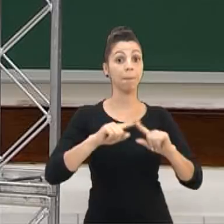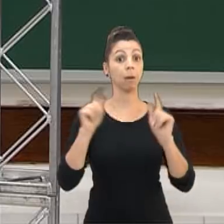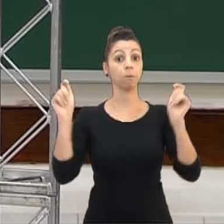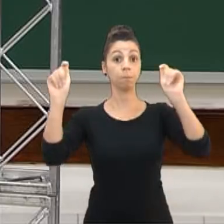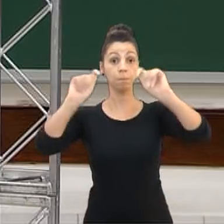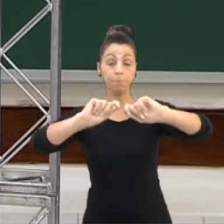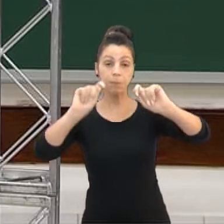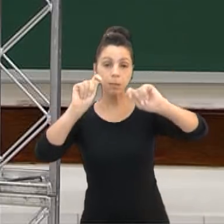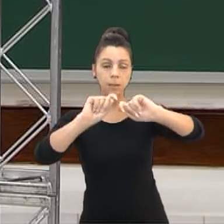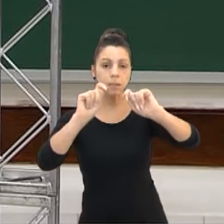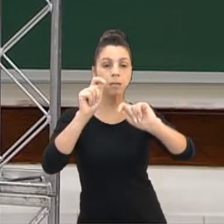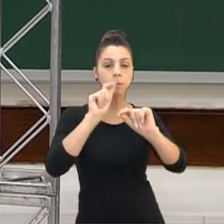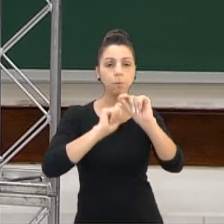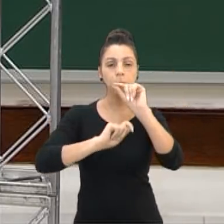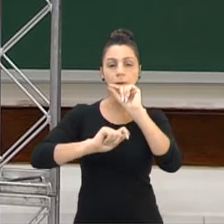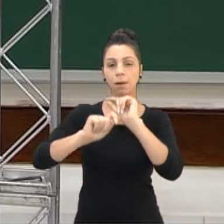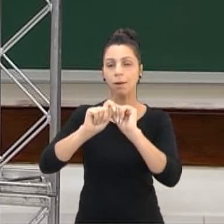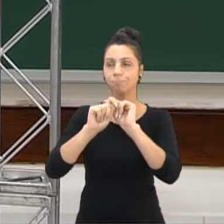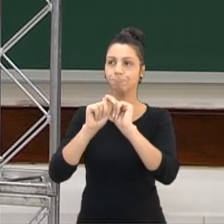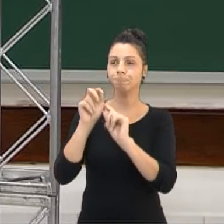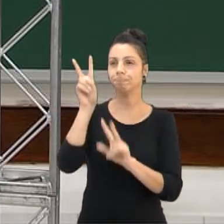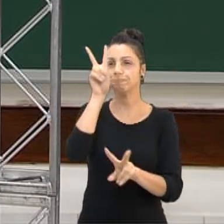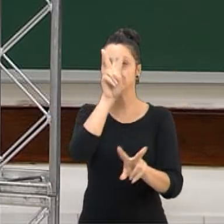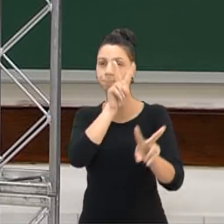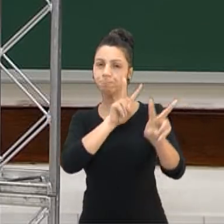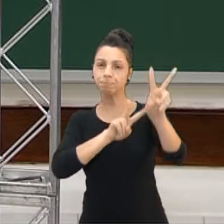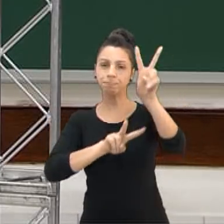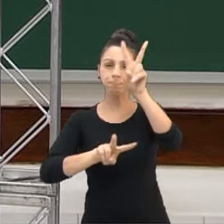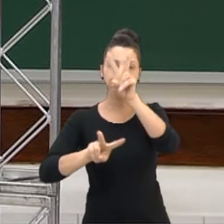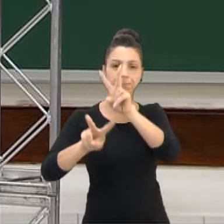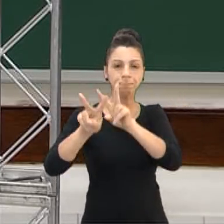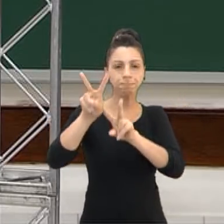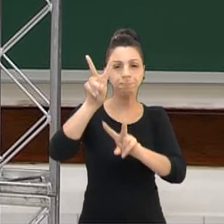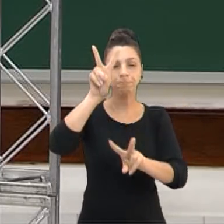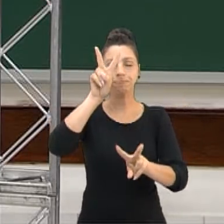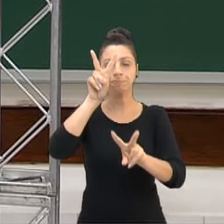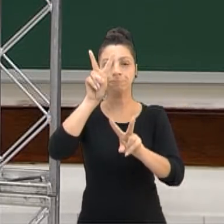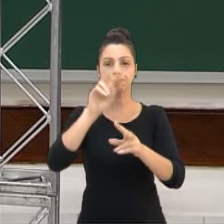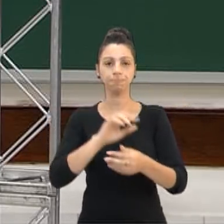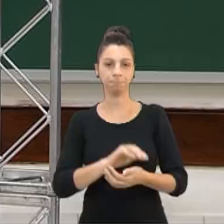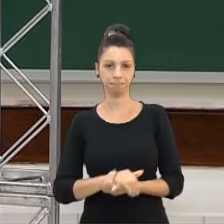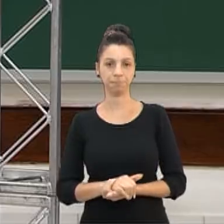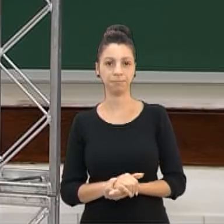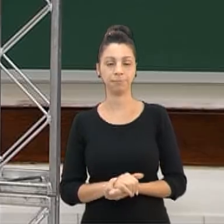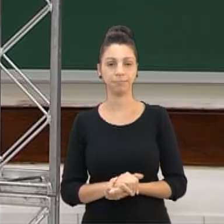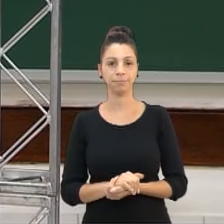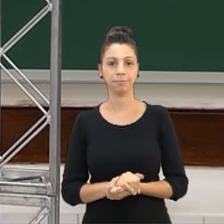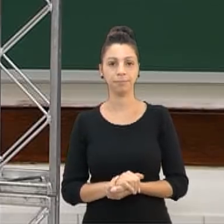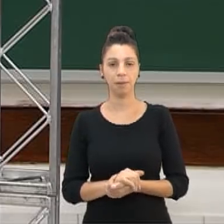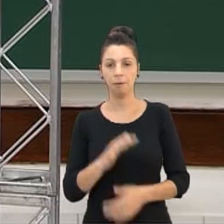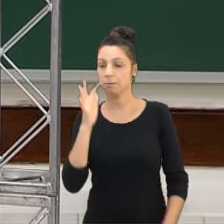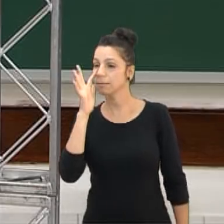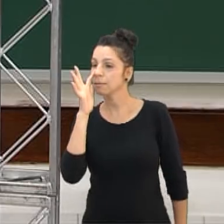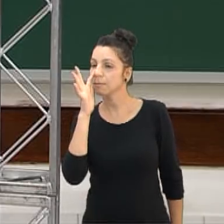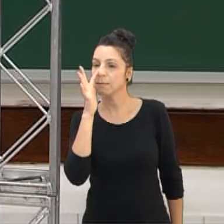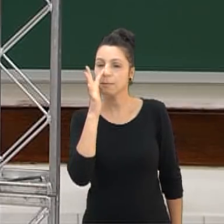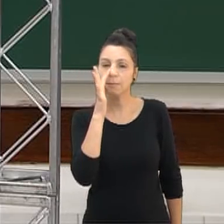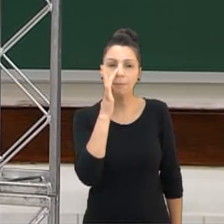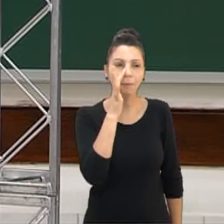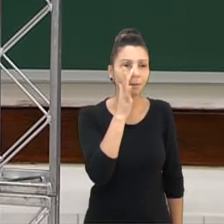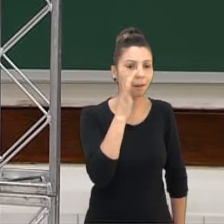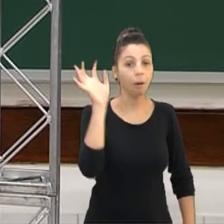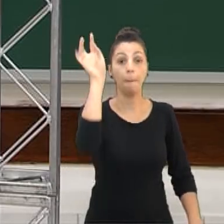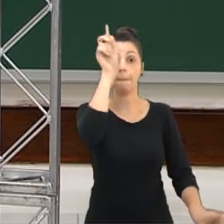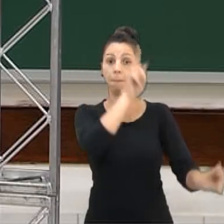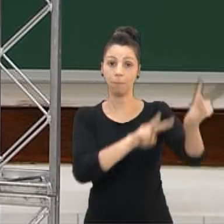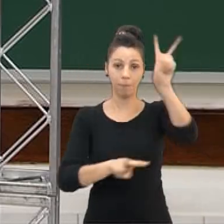um pouco mais crítico. Então você precisa ser muito observador, muito observadora. E eu sei